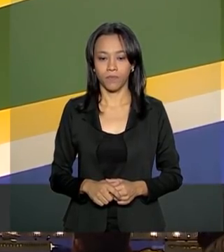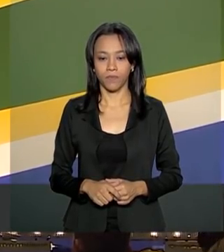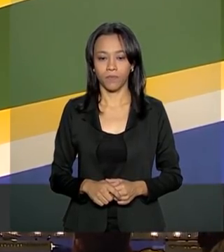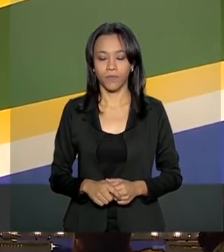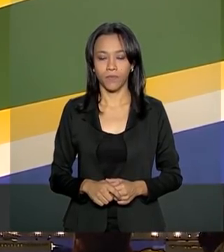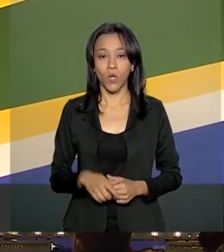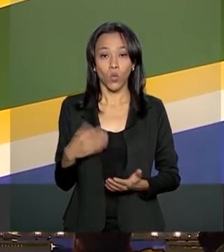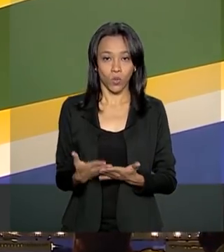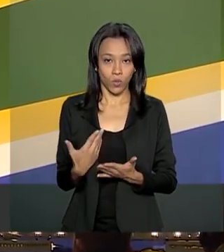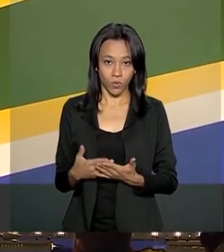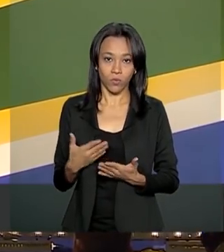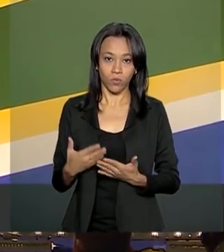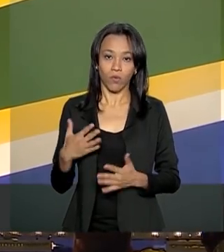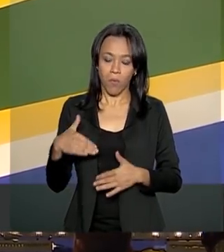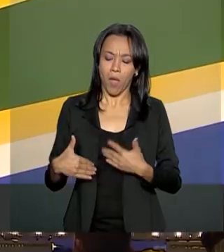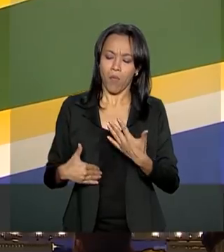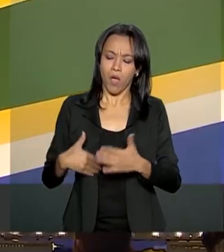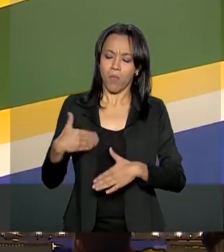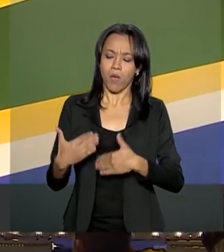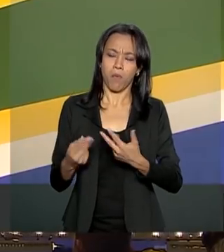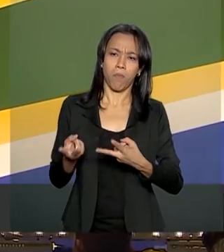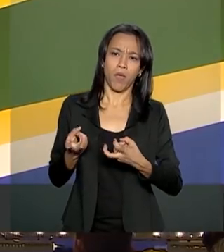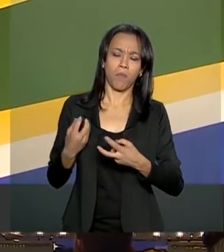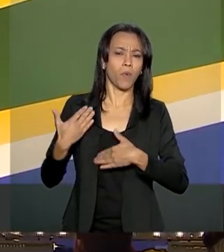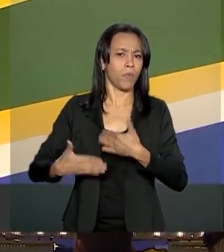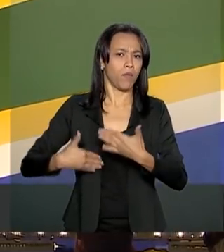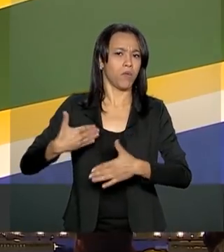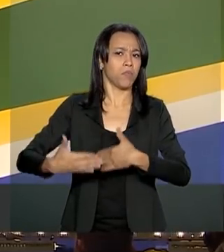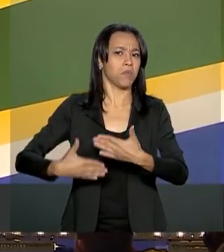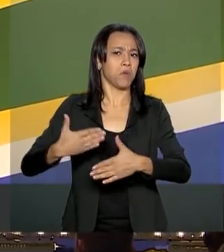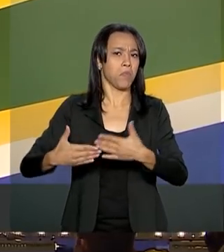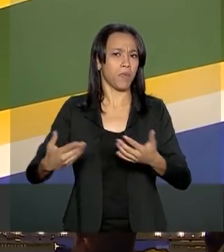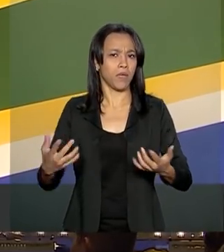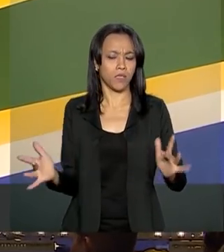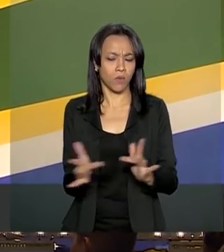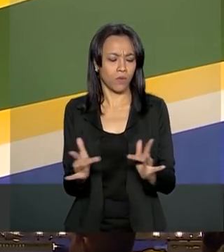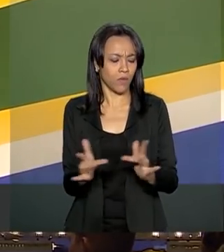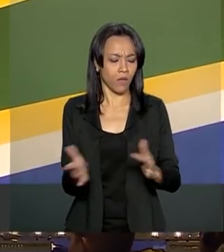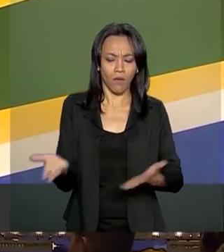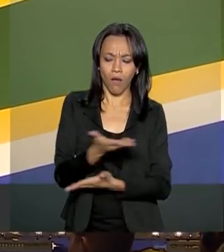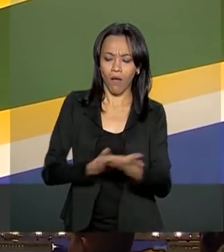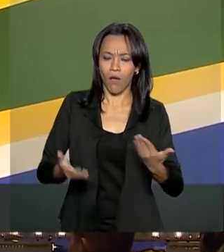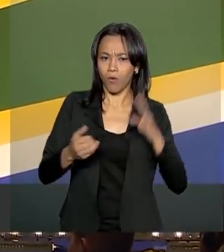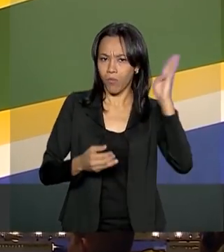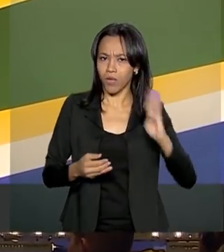cada vez mais a notar que esse nosso relacionamento